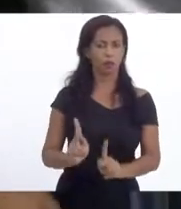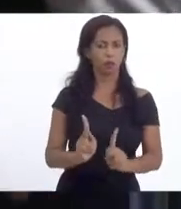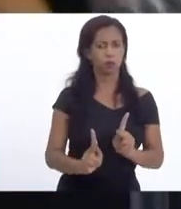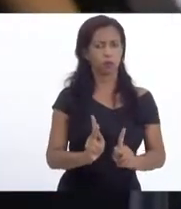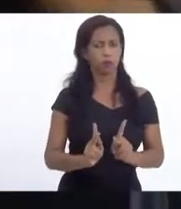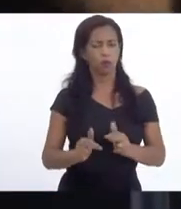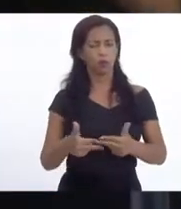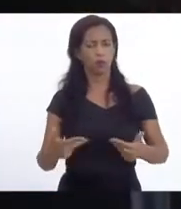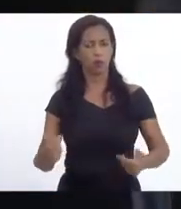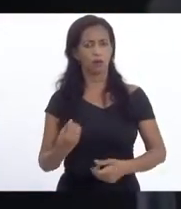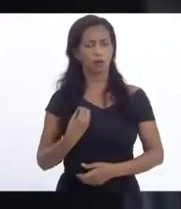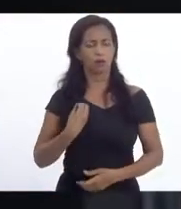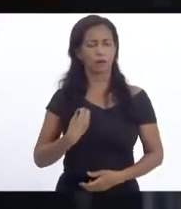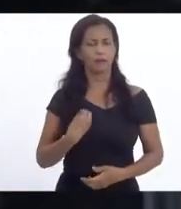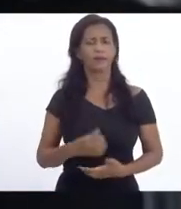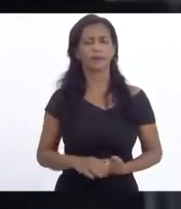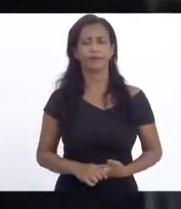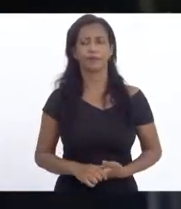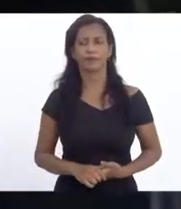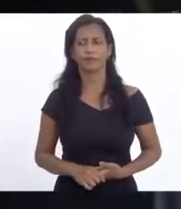e a qualidade de vida.